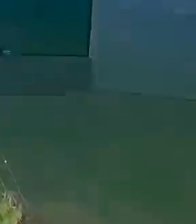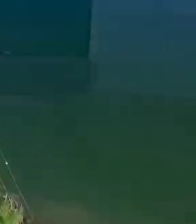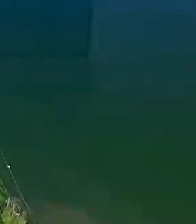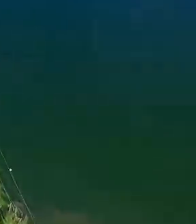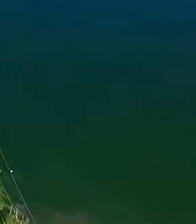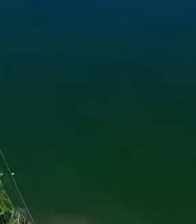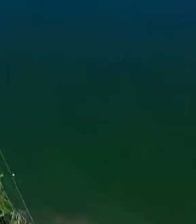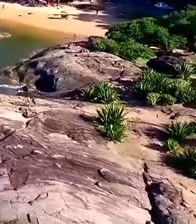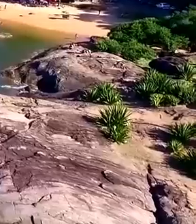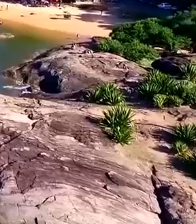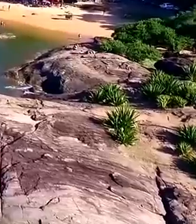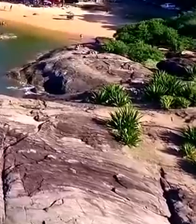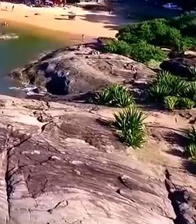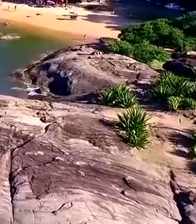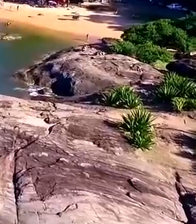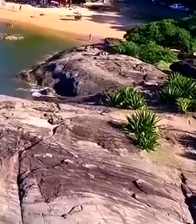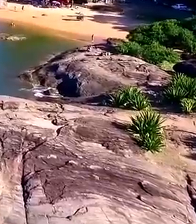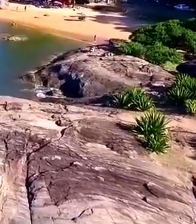Tchau.